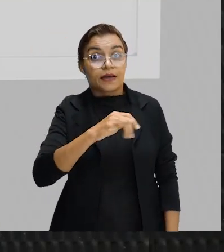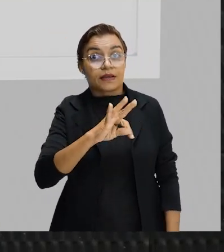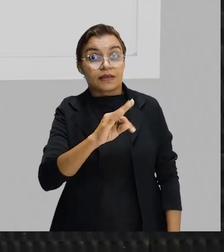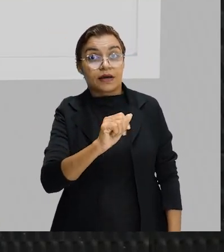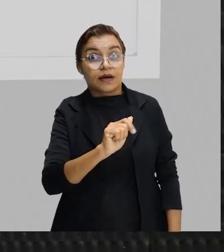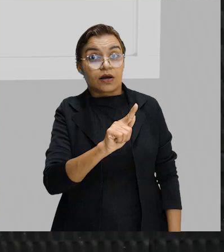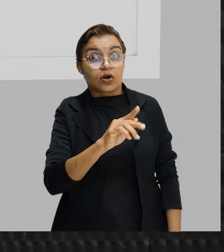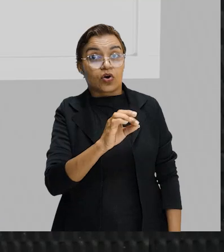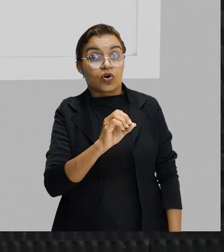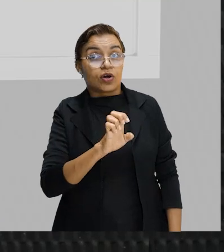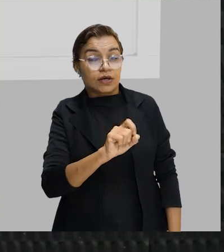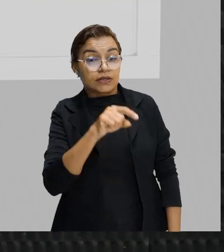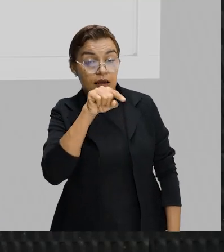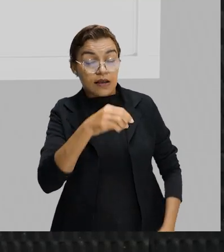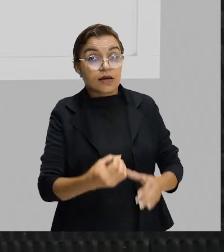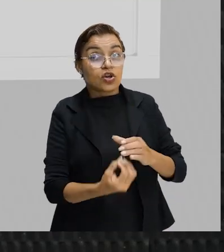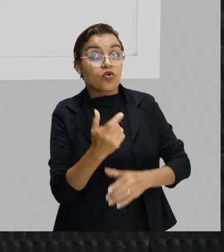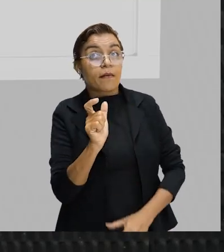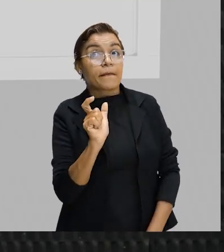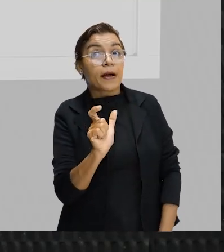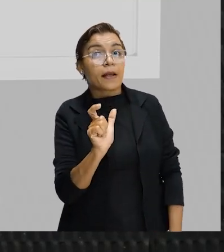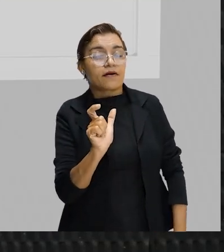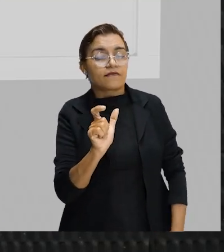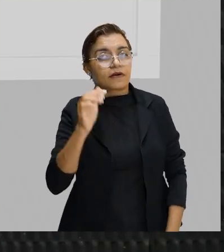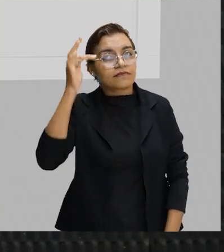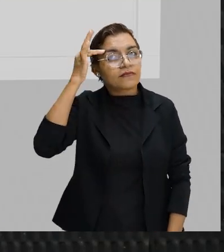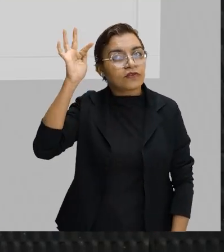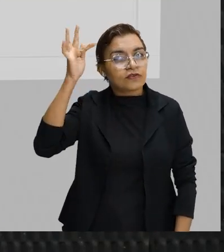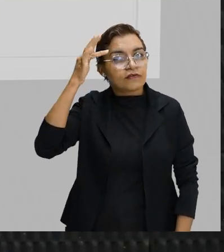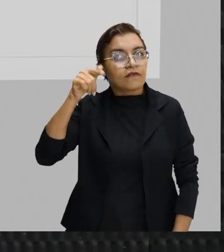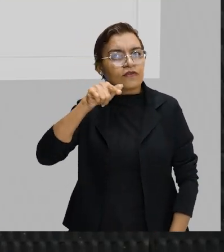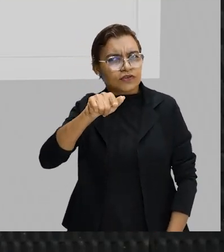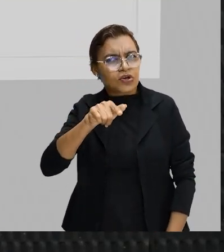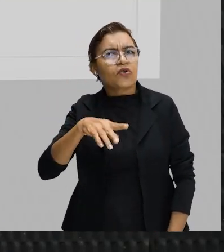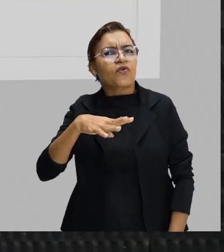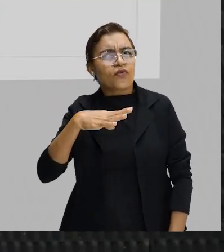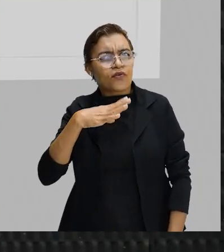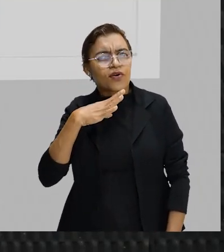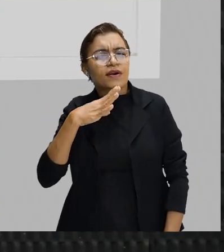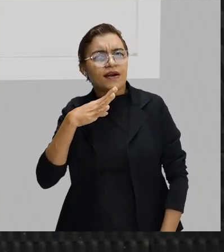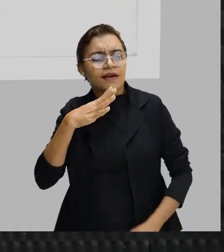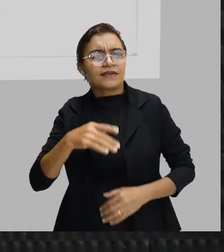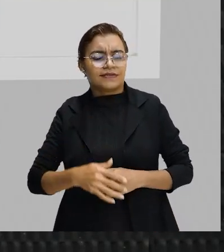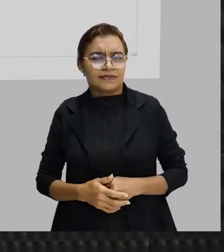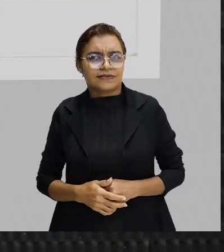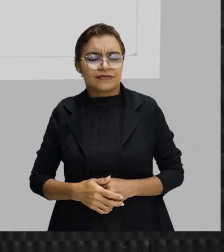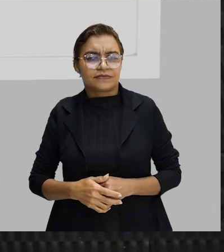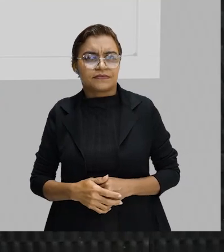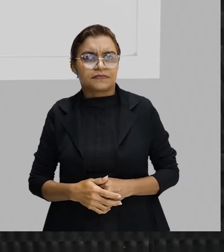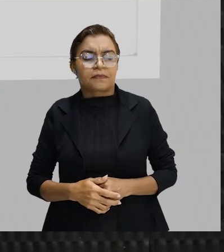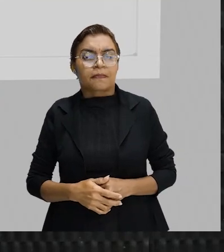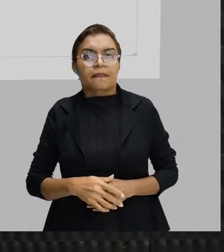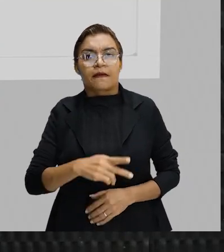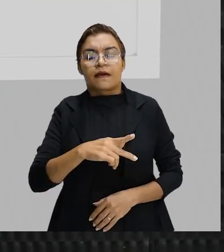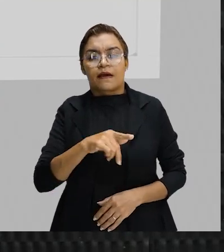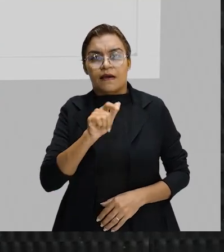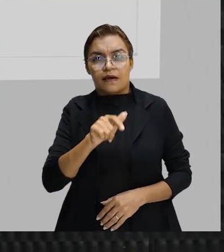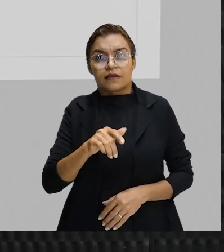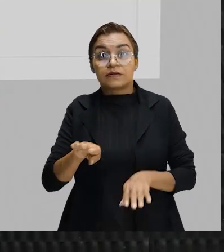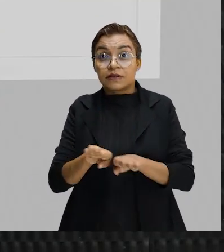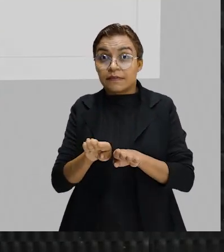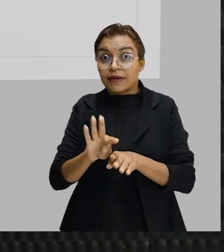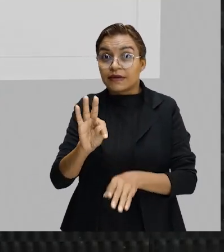nosso grande Pitágoras, que vocês conhecem muito na matemática. Detalhe, né? Tales é matemático, Pitágoras é matemático. Então a